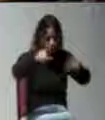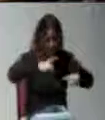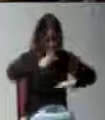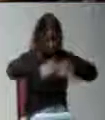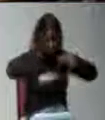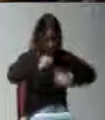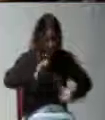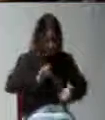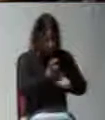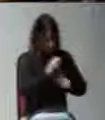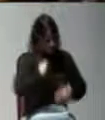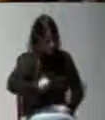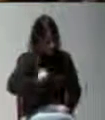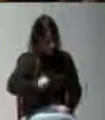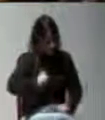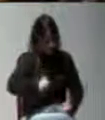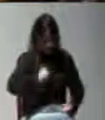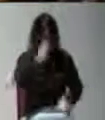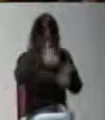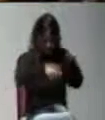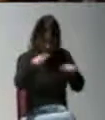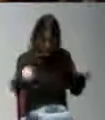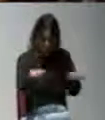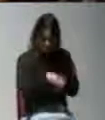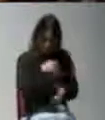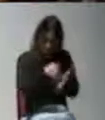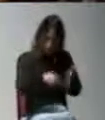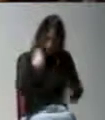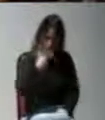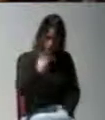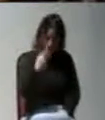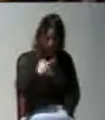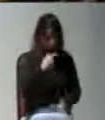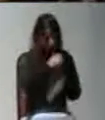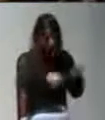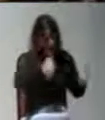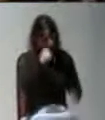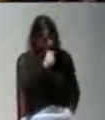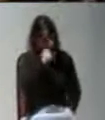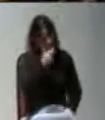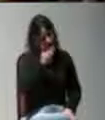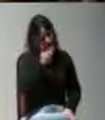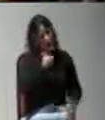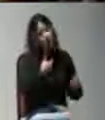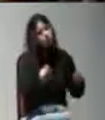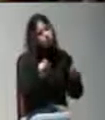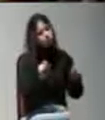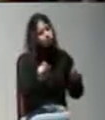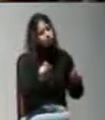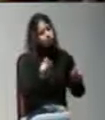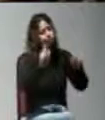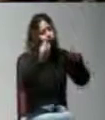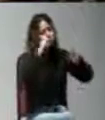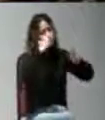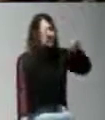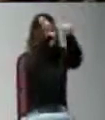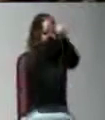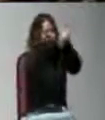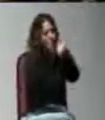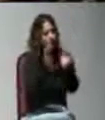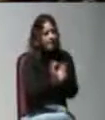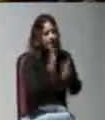de indivíduos e nas lutas políticas. Segundo ela, esses enquadramentos não correspondem aos